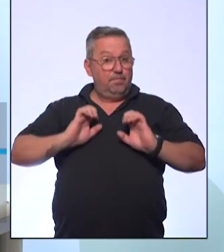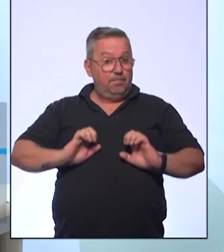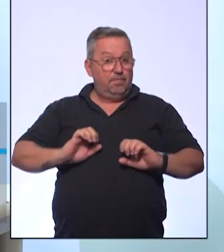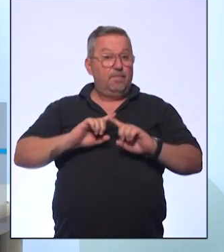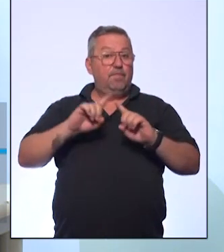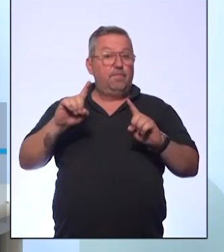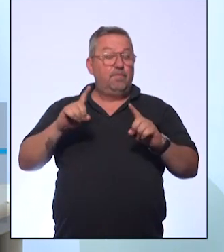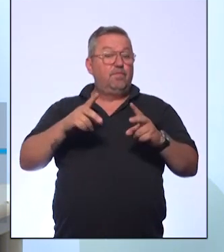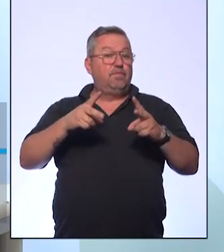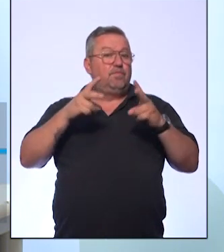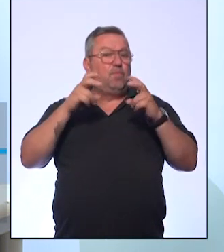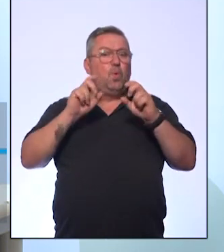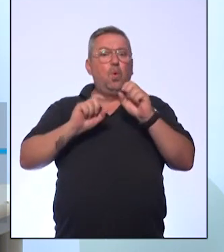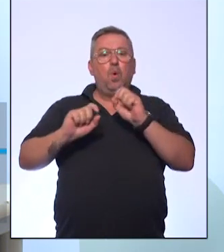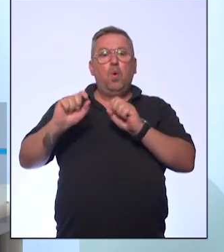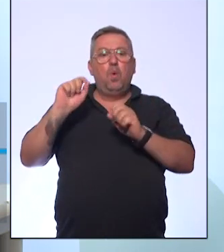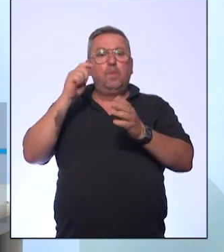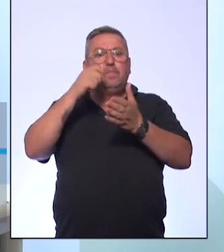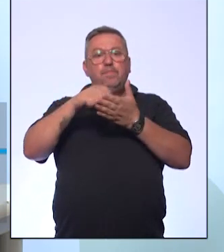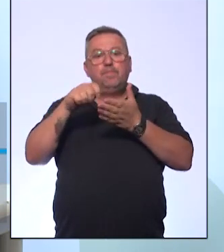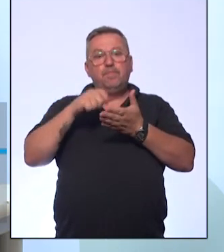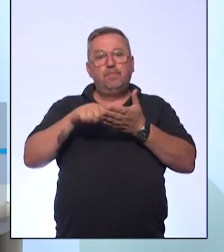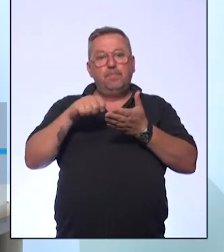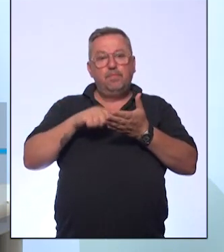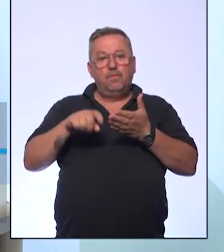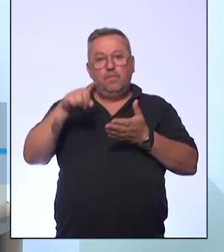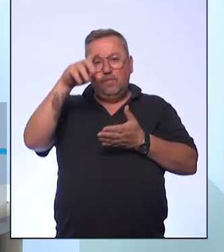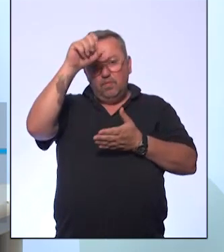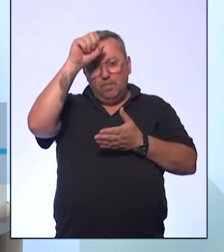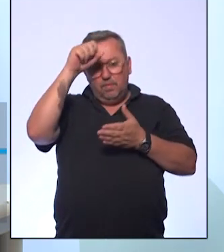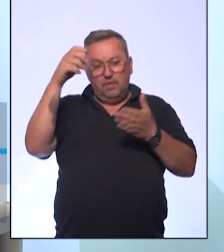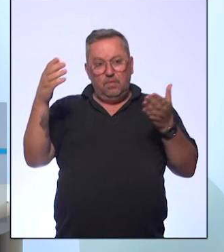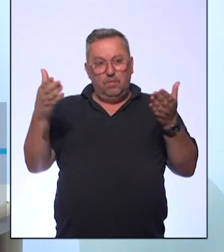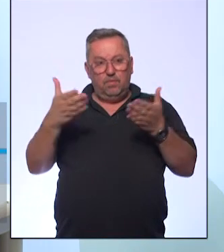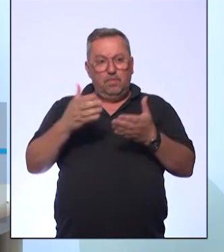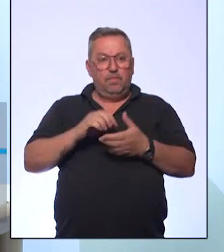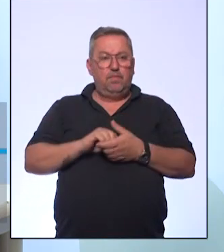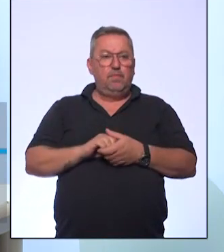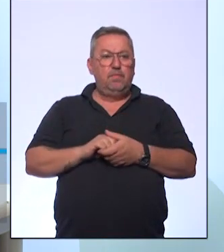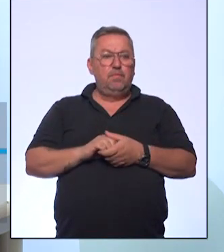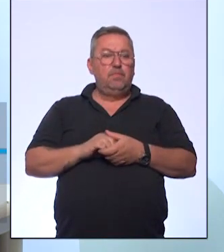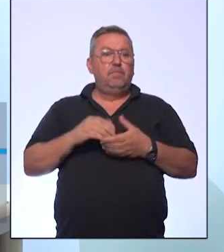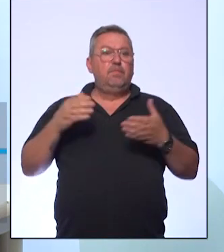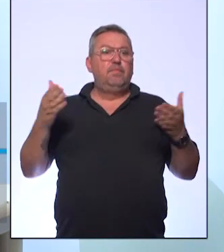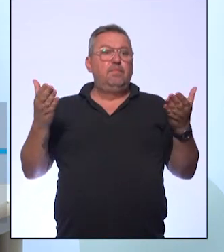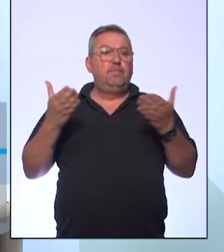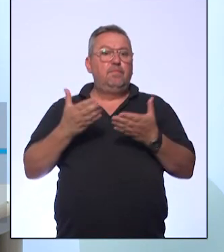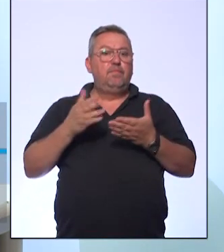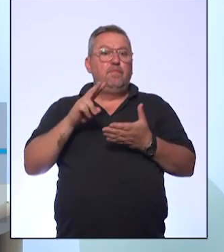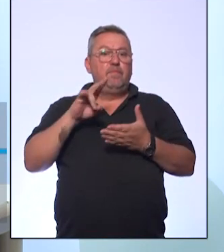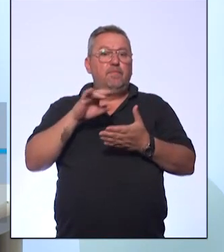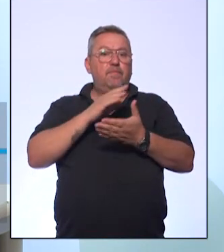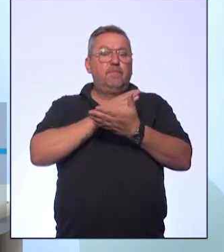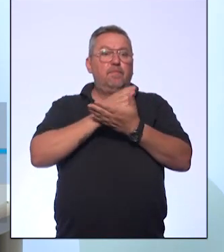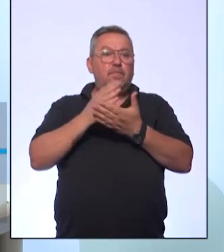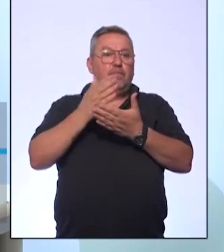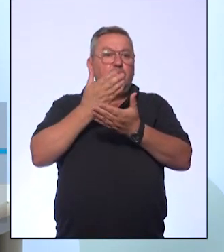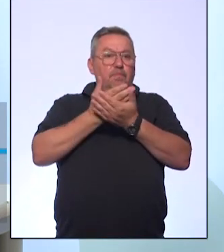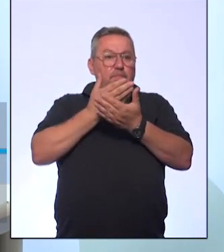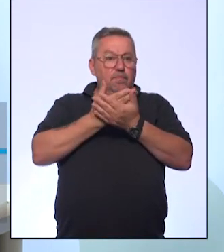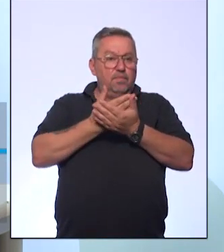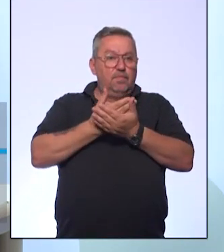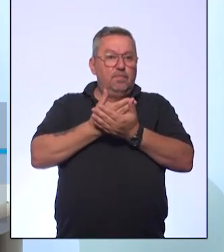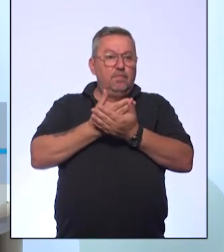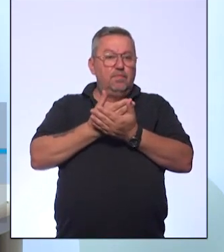sua percepção e o que você também aprendeu na aula de hoje. Então, agora, a gente realmente parte para o início